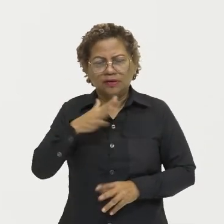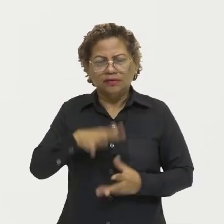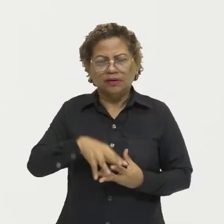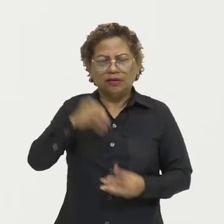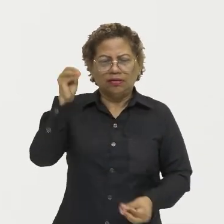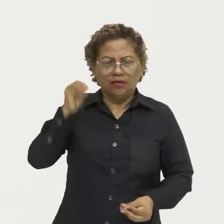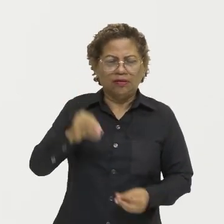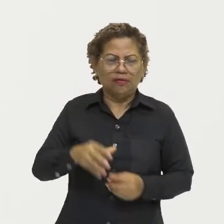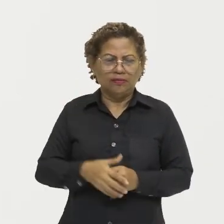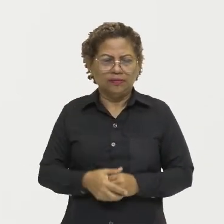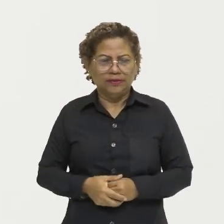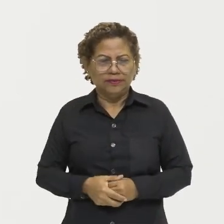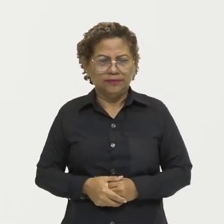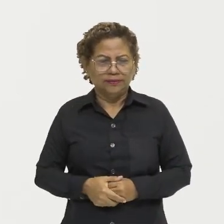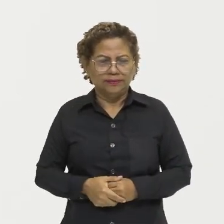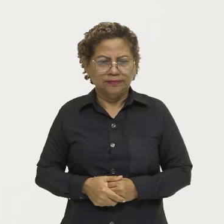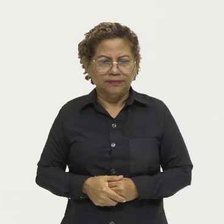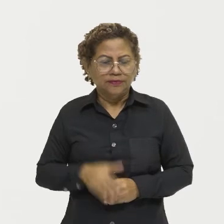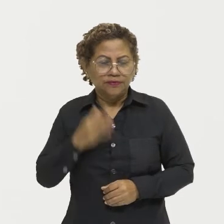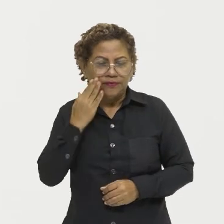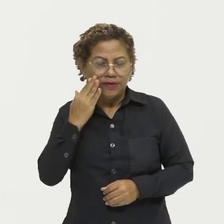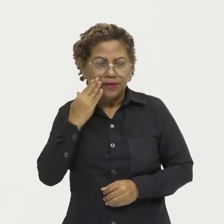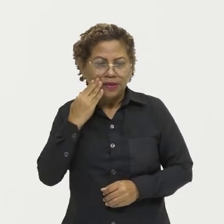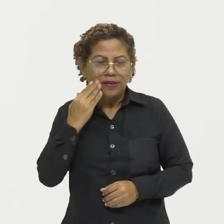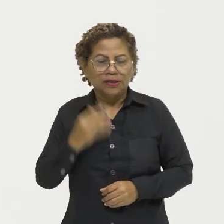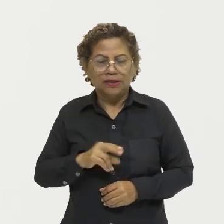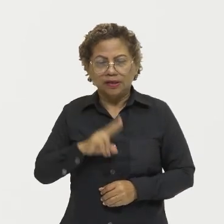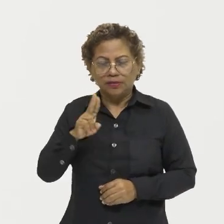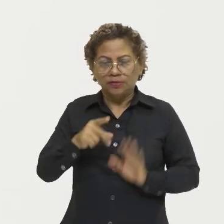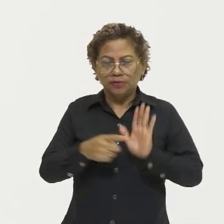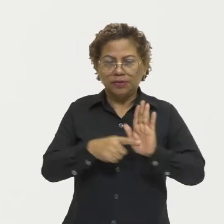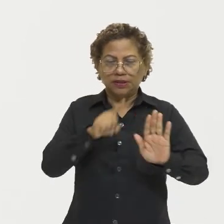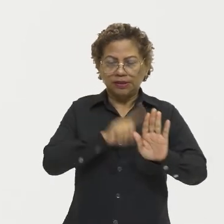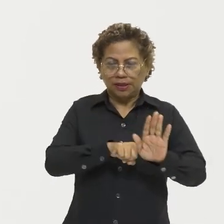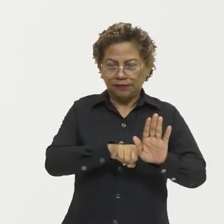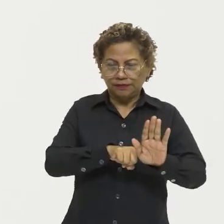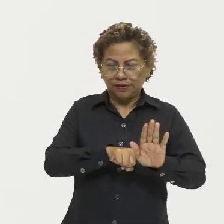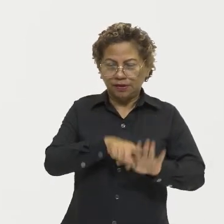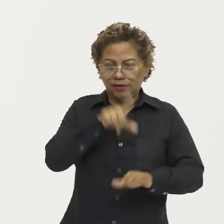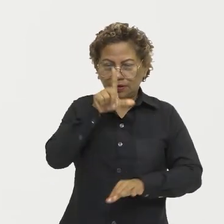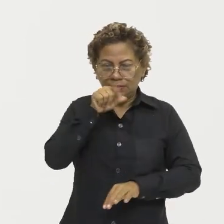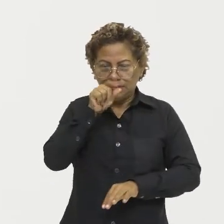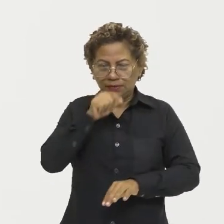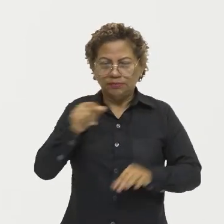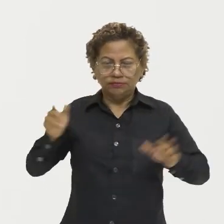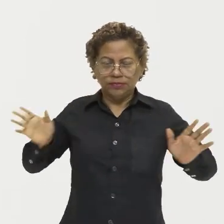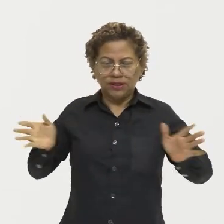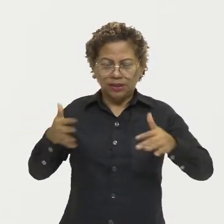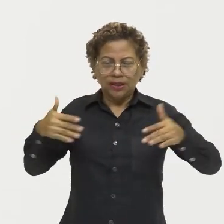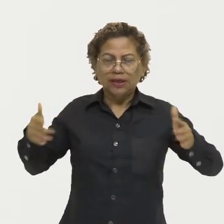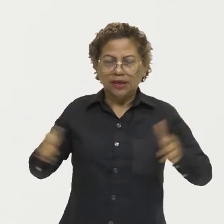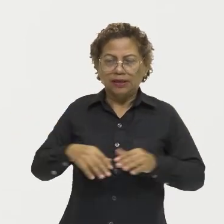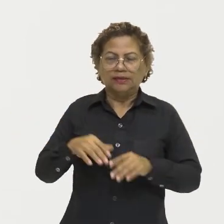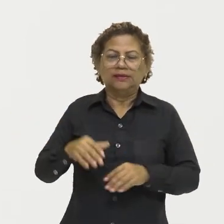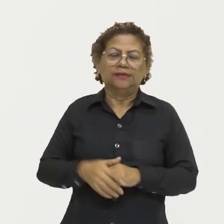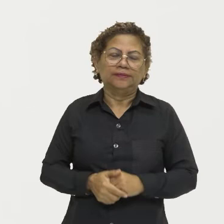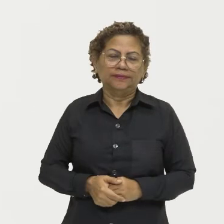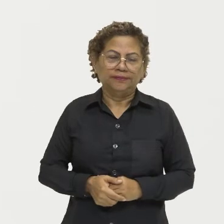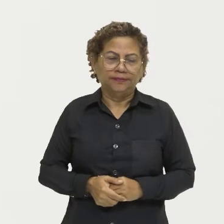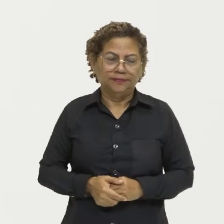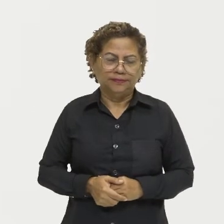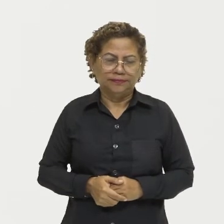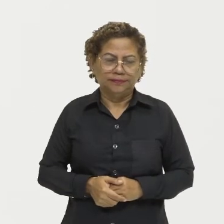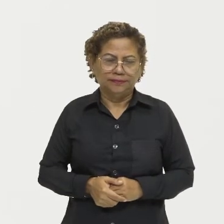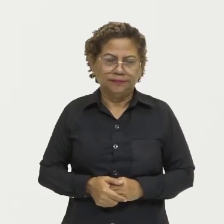machucadas, né? Então você observa que mais uma vez ele usou a metáfora na palavra pássaro, né? De asas machucadas.